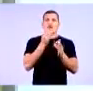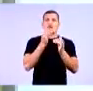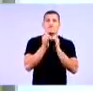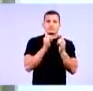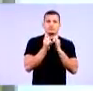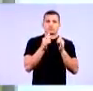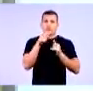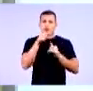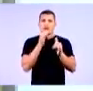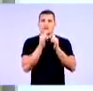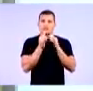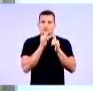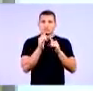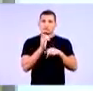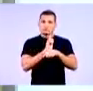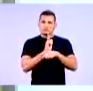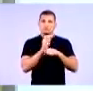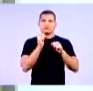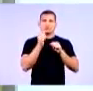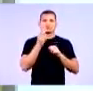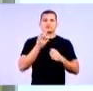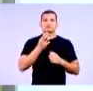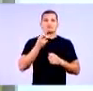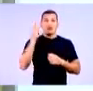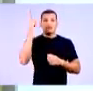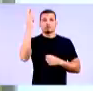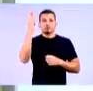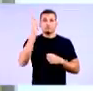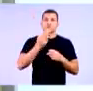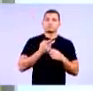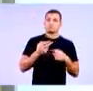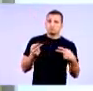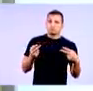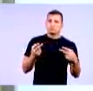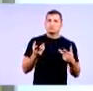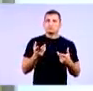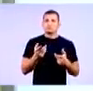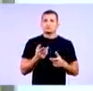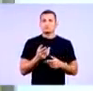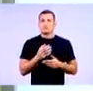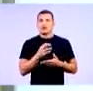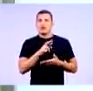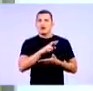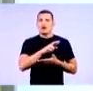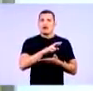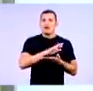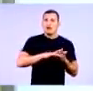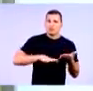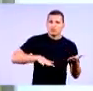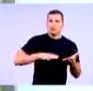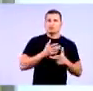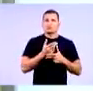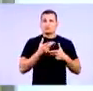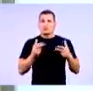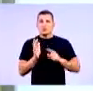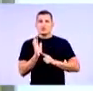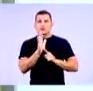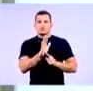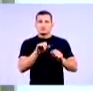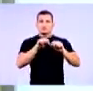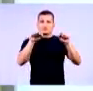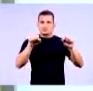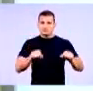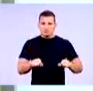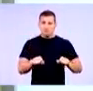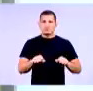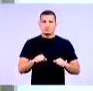essas informações o gestor pode tomar uma decisão. Então, ele vai tomar as decisões com base nos relatórios que são apresentados através dos sistemas que